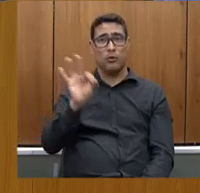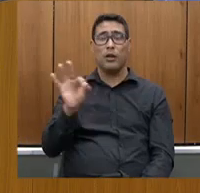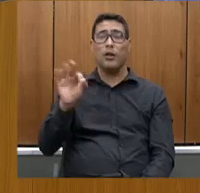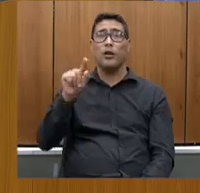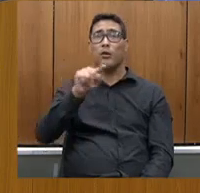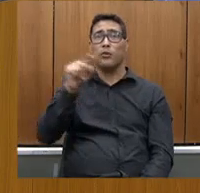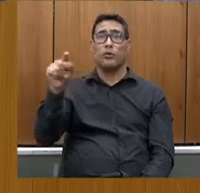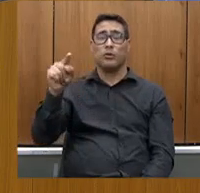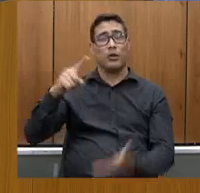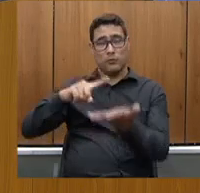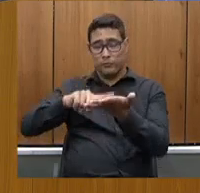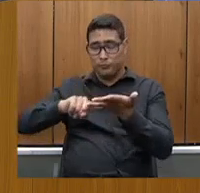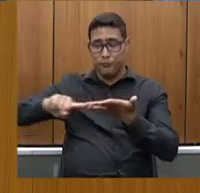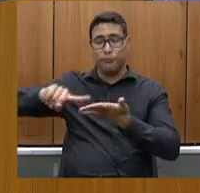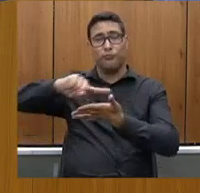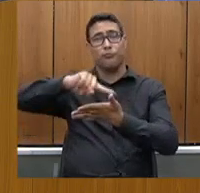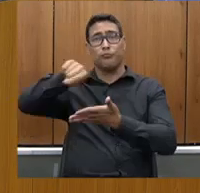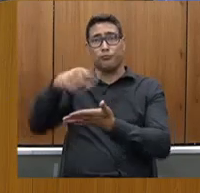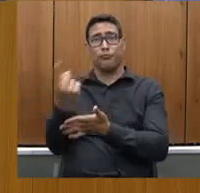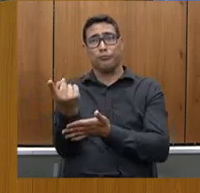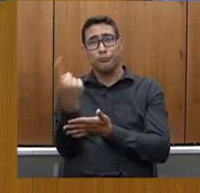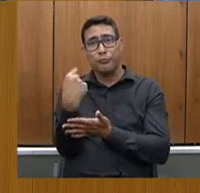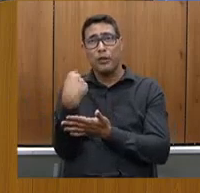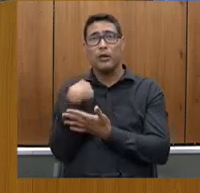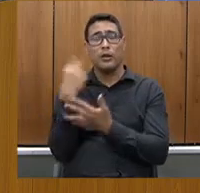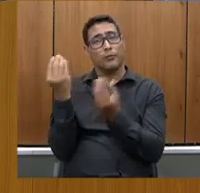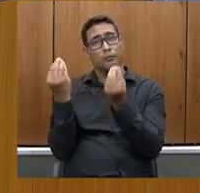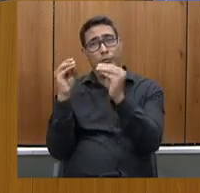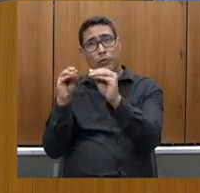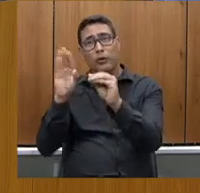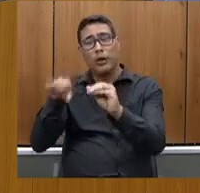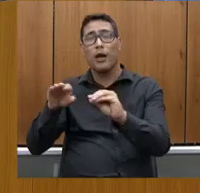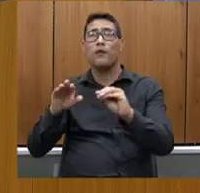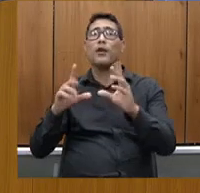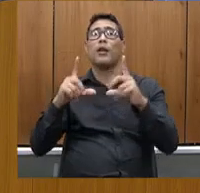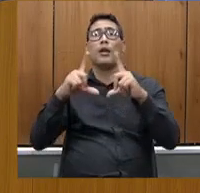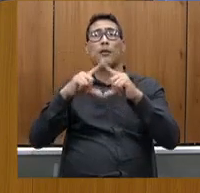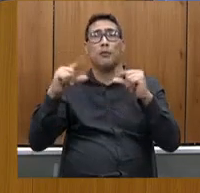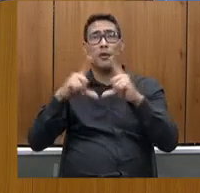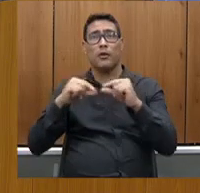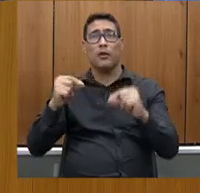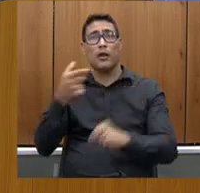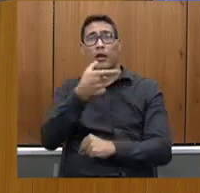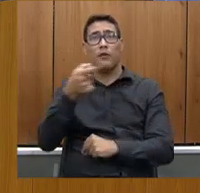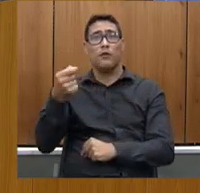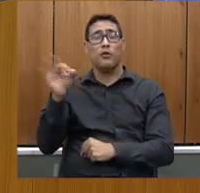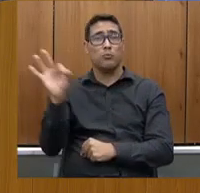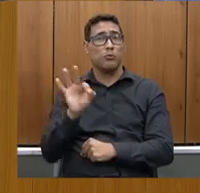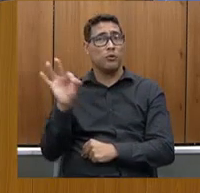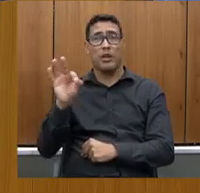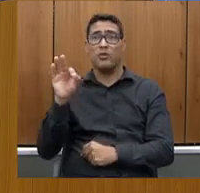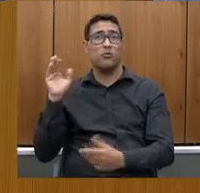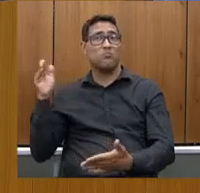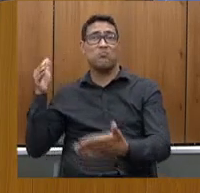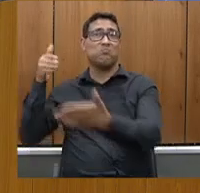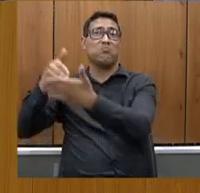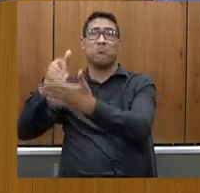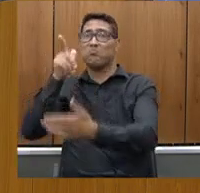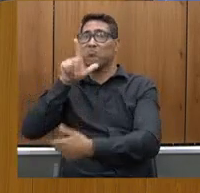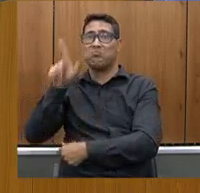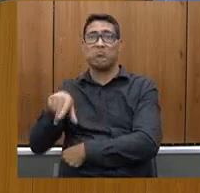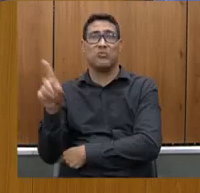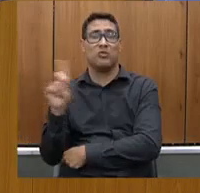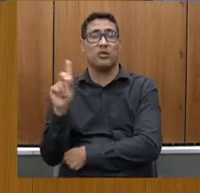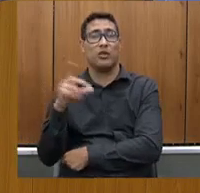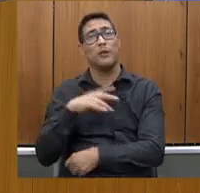ele é colocava em Brasília não chegava na ponta da linha então muitas vezes